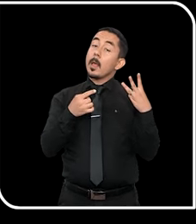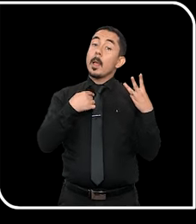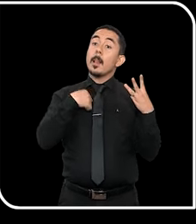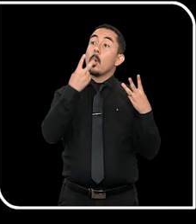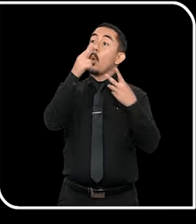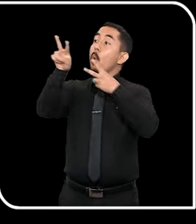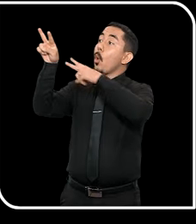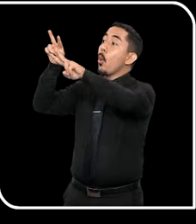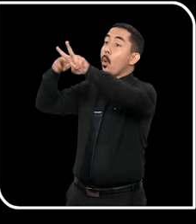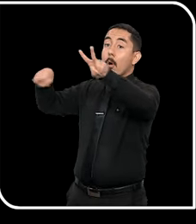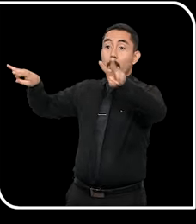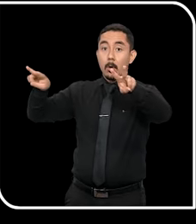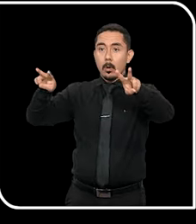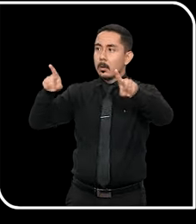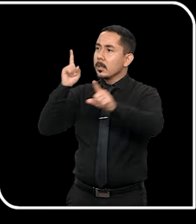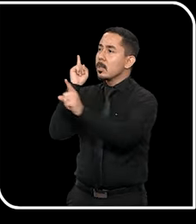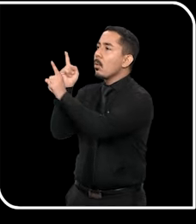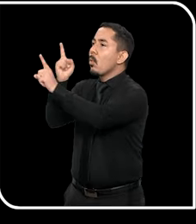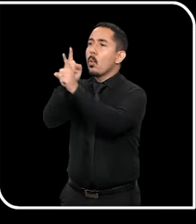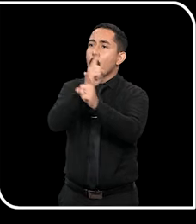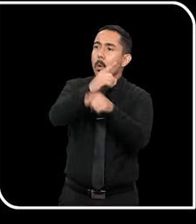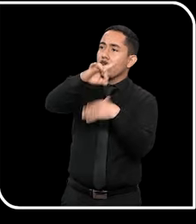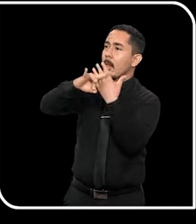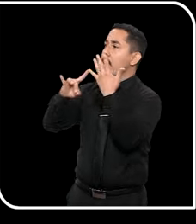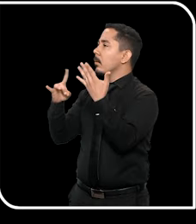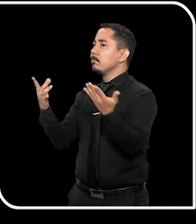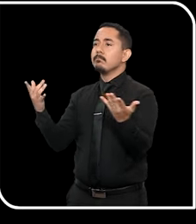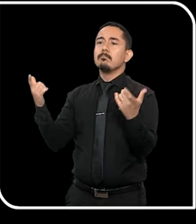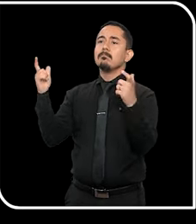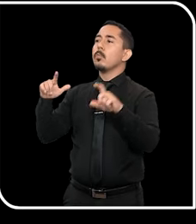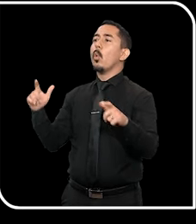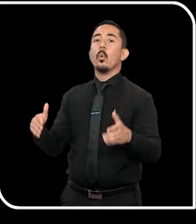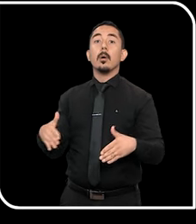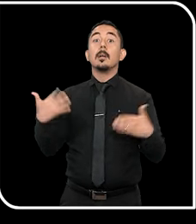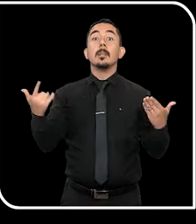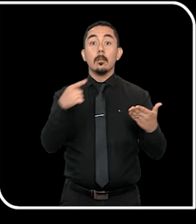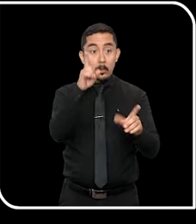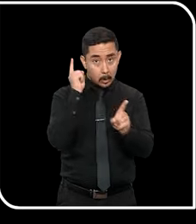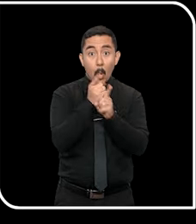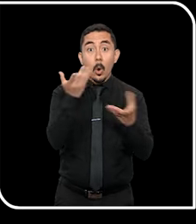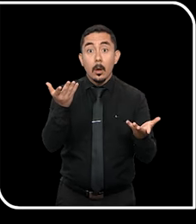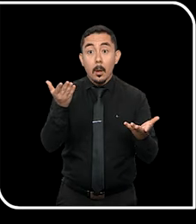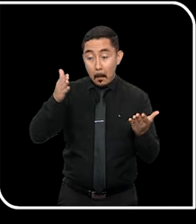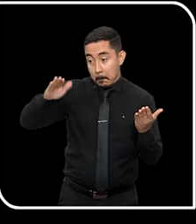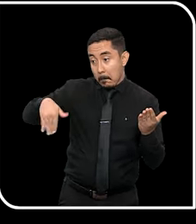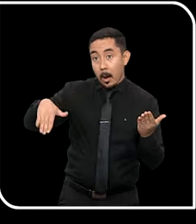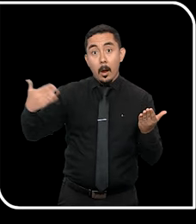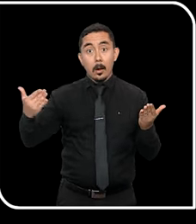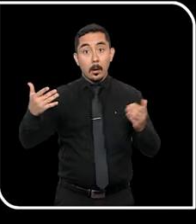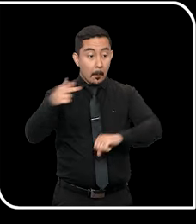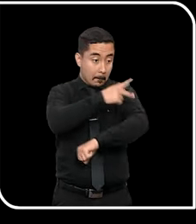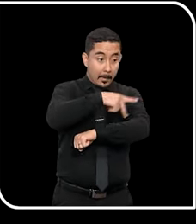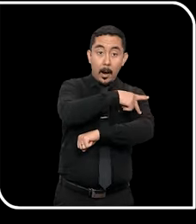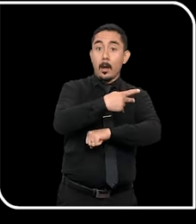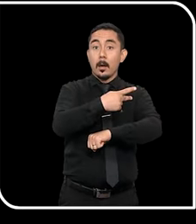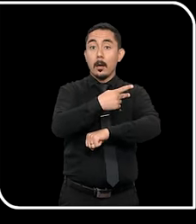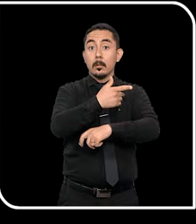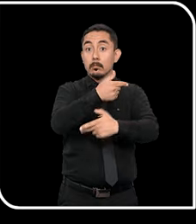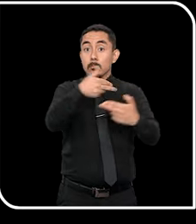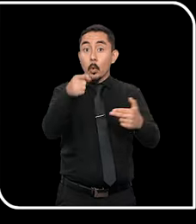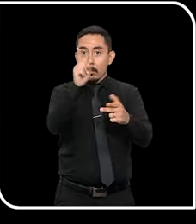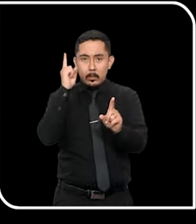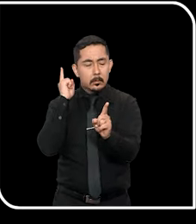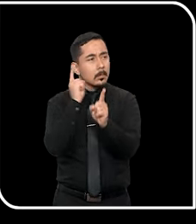encontra a gente encontra com essas pessoas nos espaços públicos nas praças nas praias nos lugares a gente vê